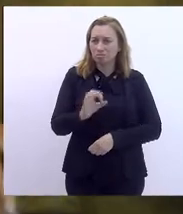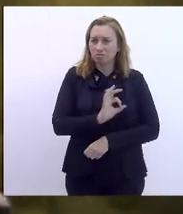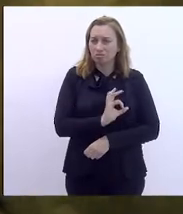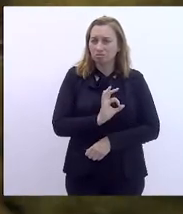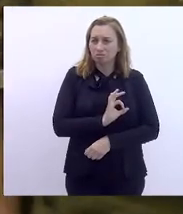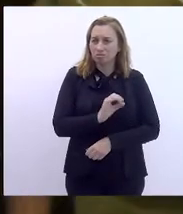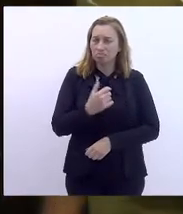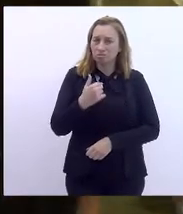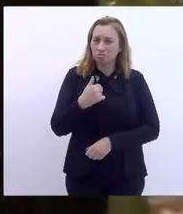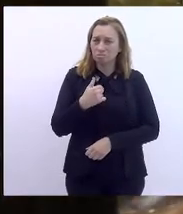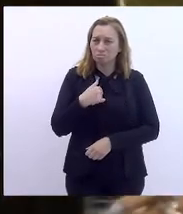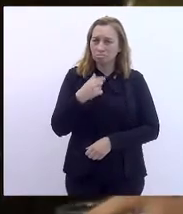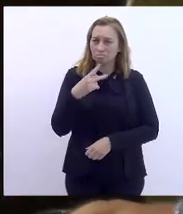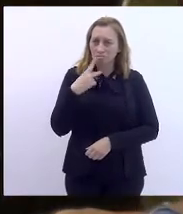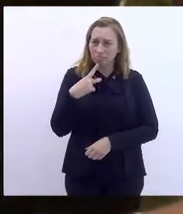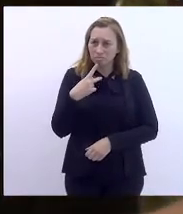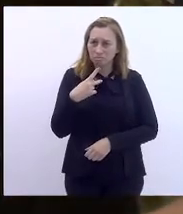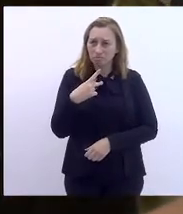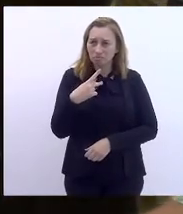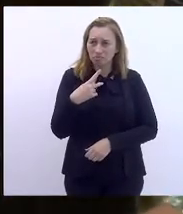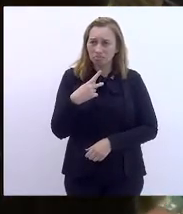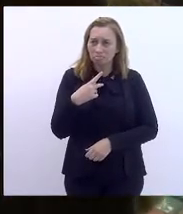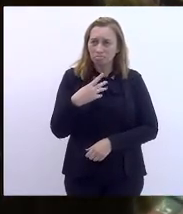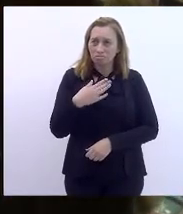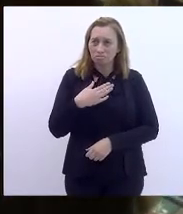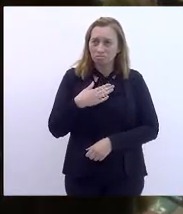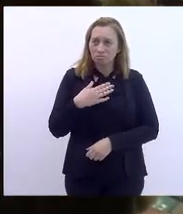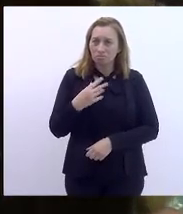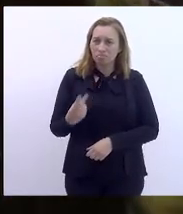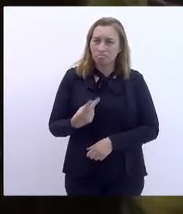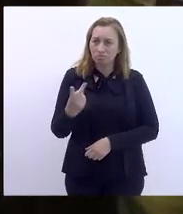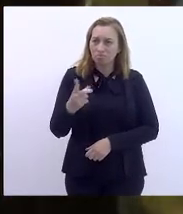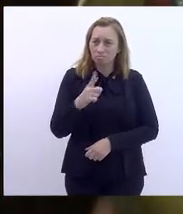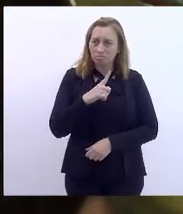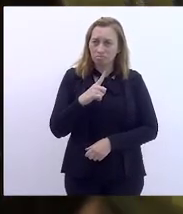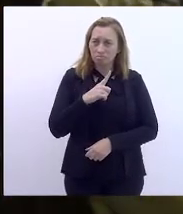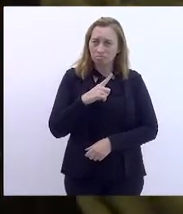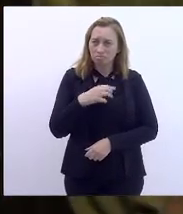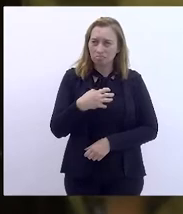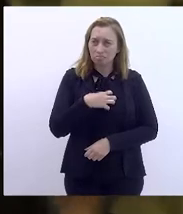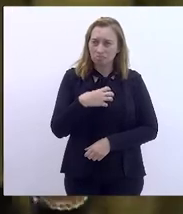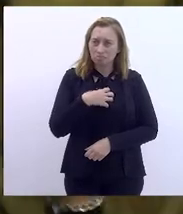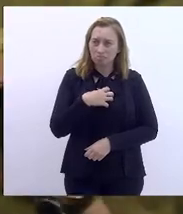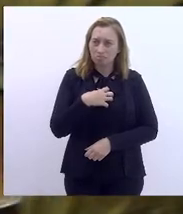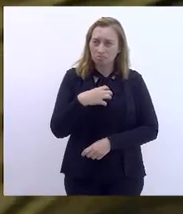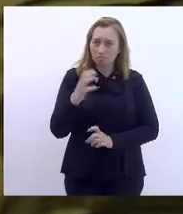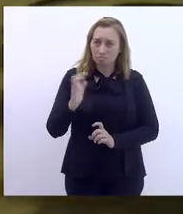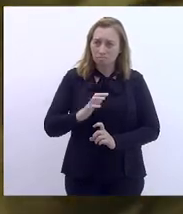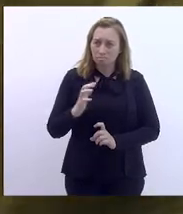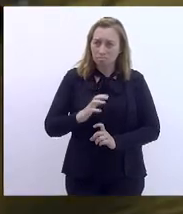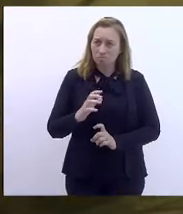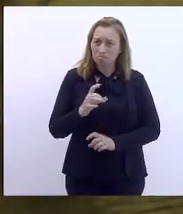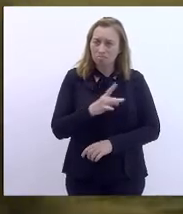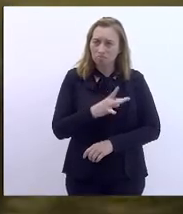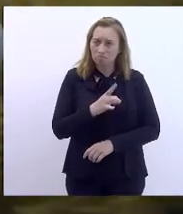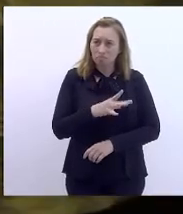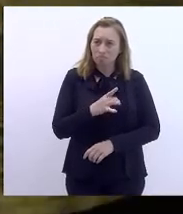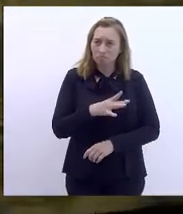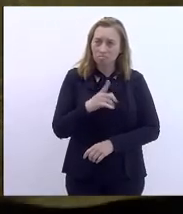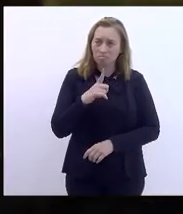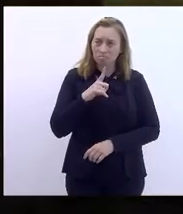sabe como é que eu tenho que falar para mim poder validar que eu estou me sentindo comprimida que eu tenho medo